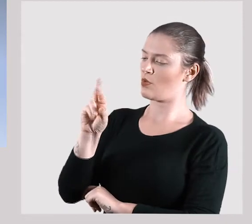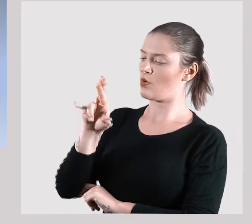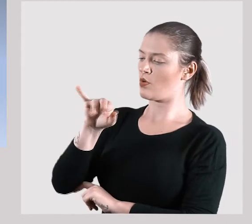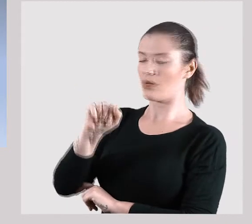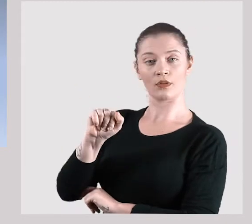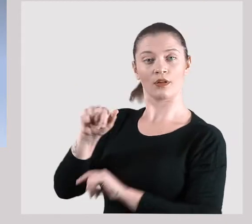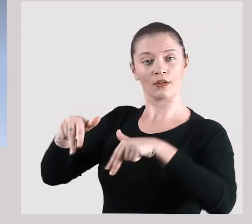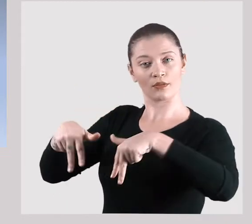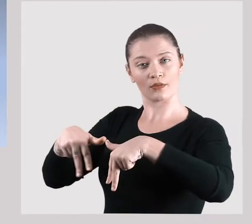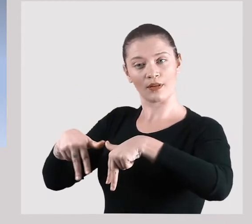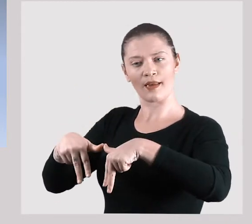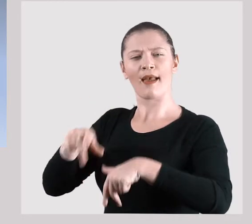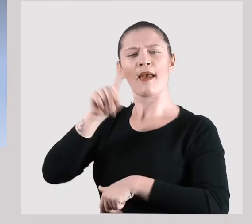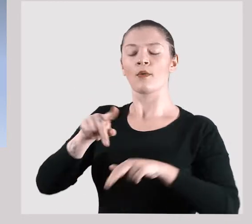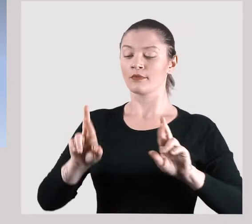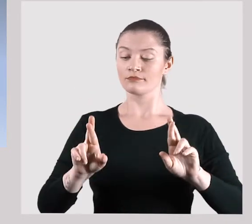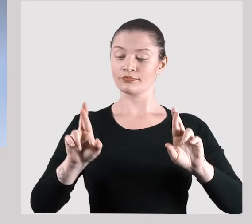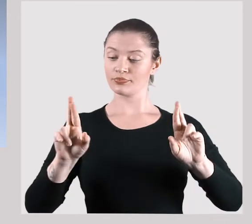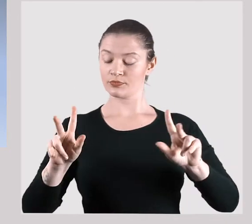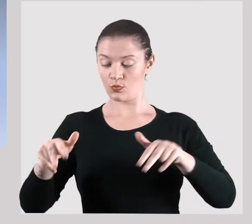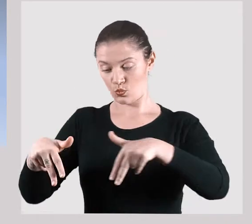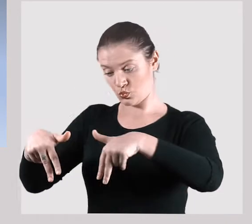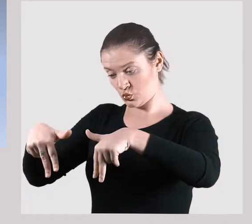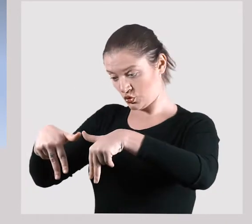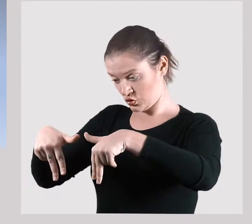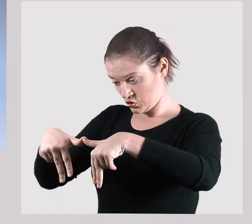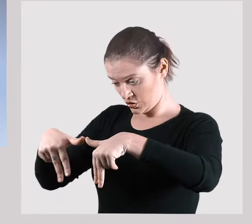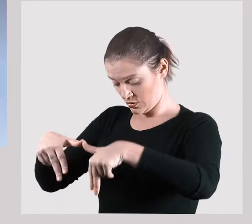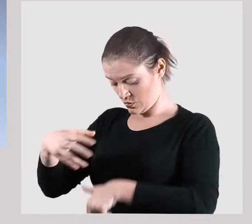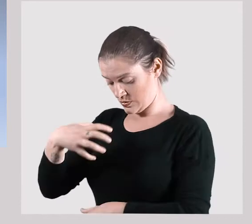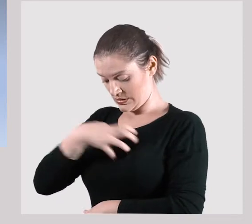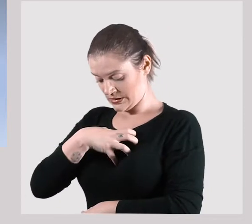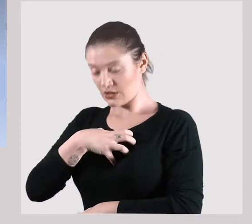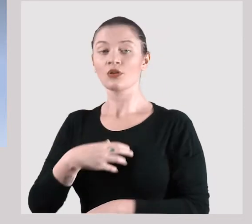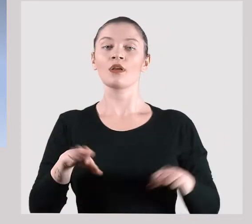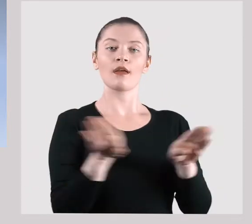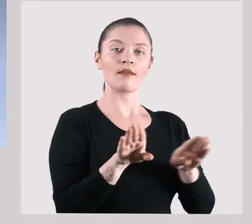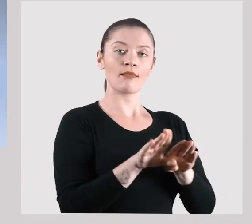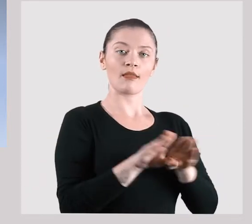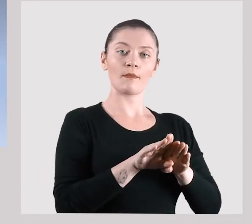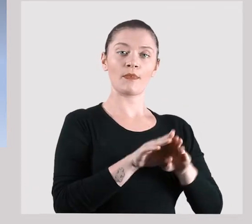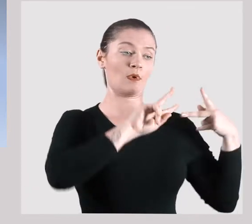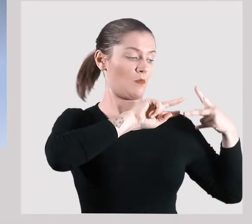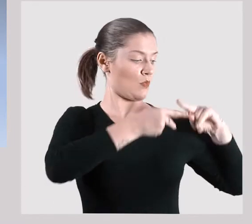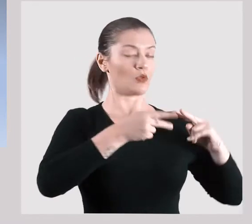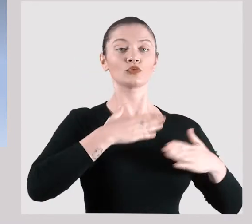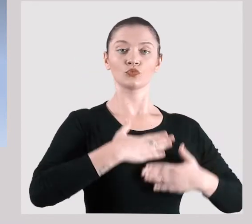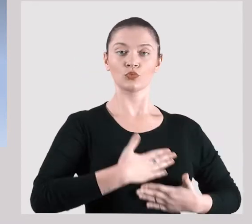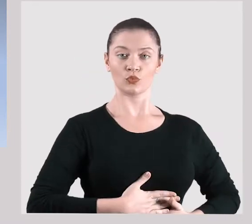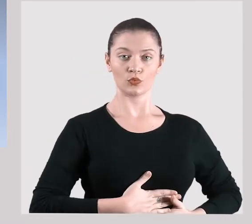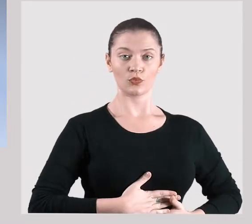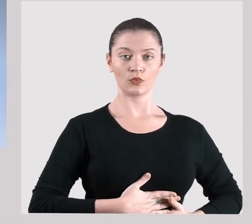acentuada incongruência entre o gênero que a pessoa, né, sente com o seu sexo. Então, é aquela consciência de